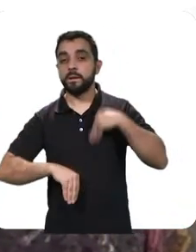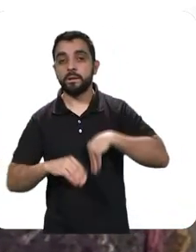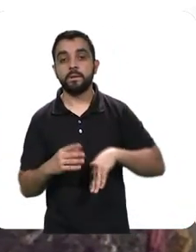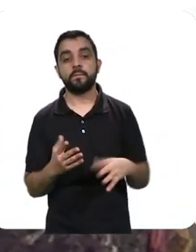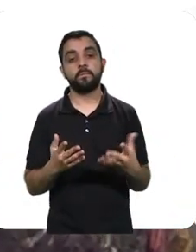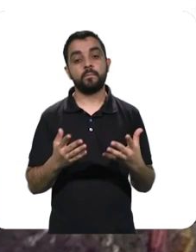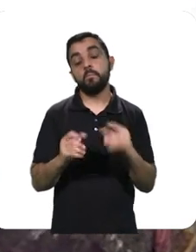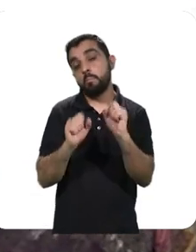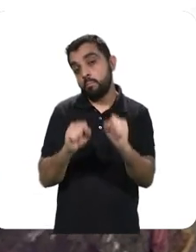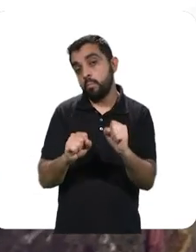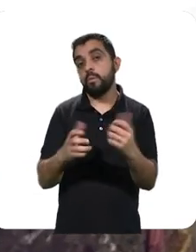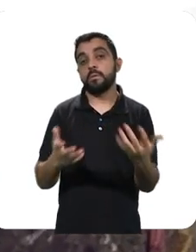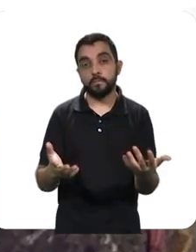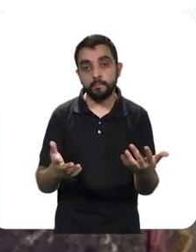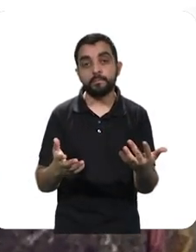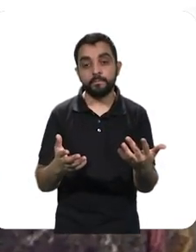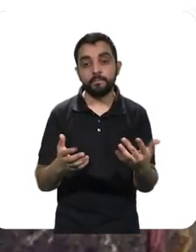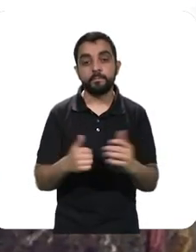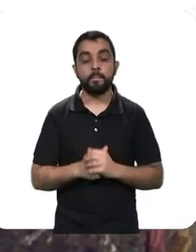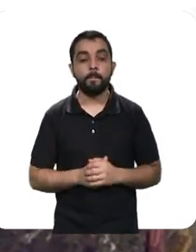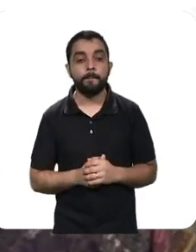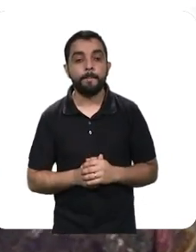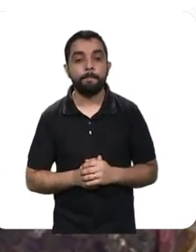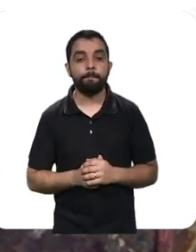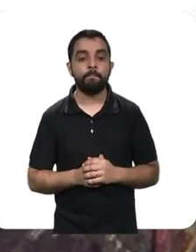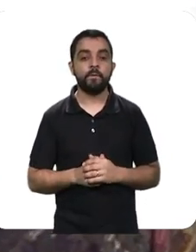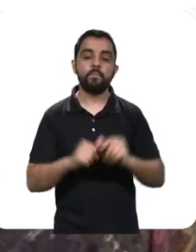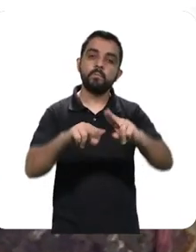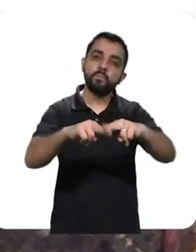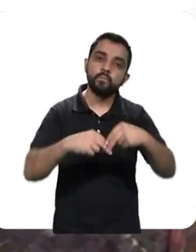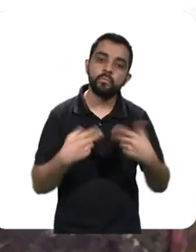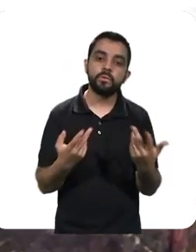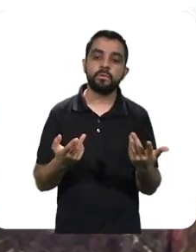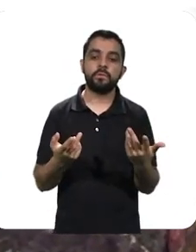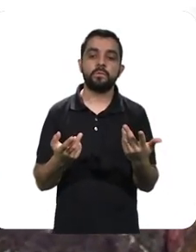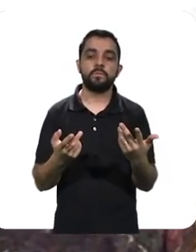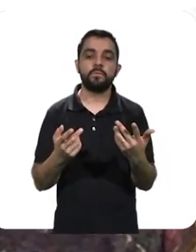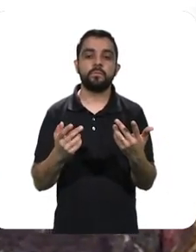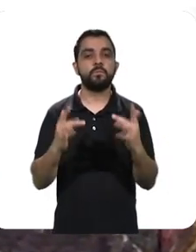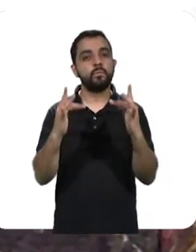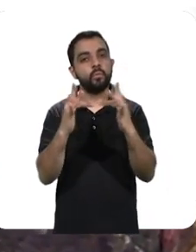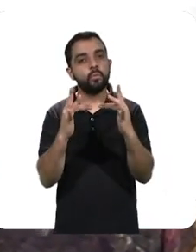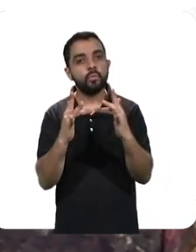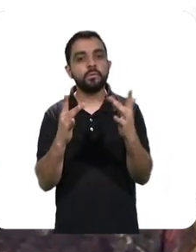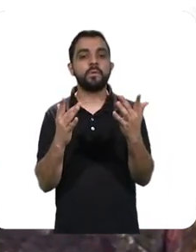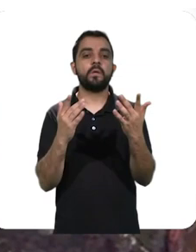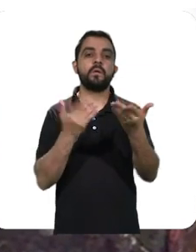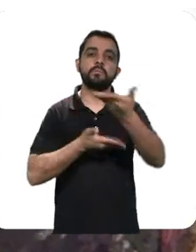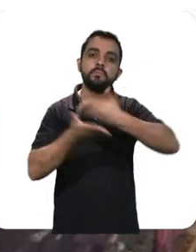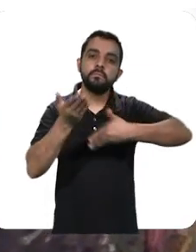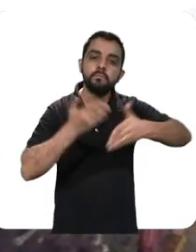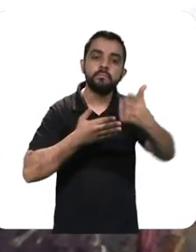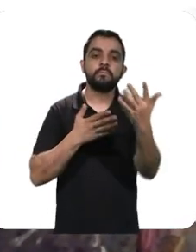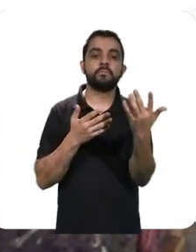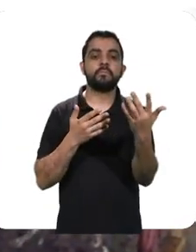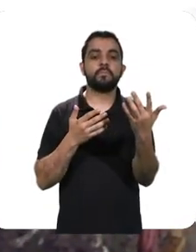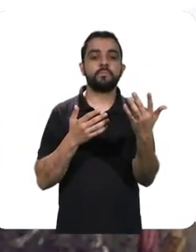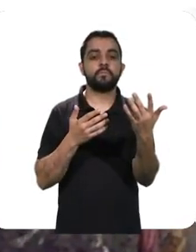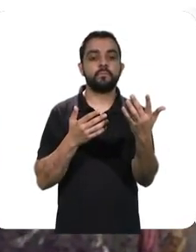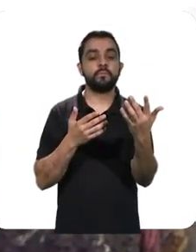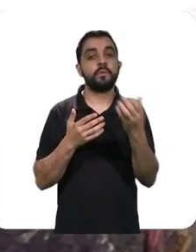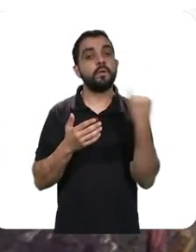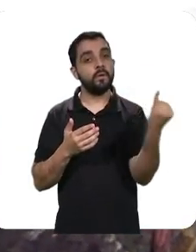de apoio que essa população tem, né? Então, o contato pelos